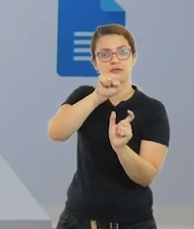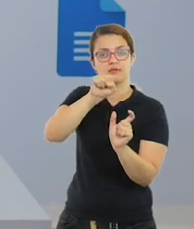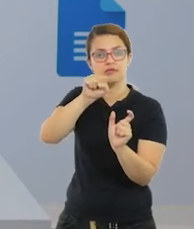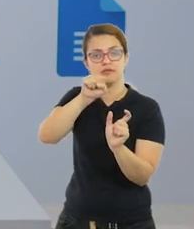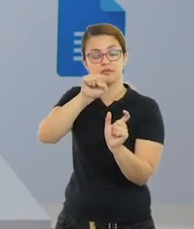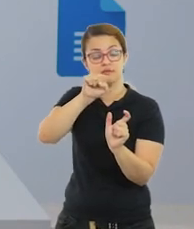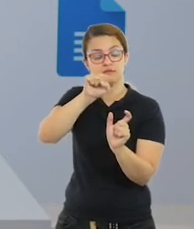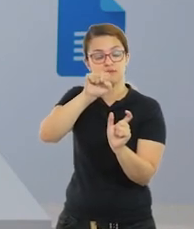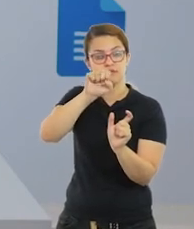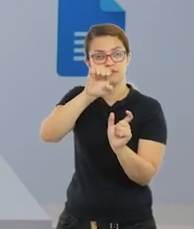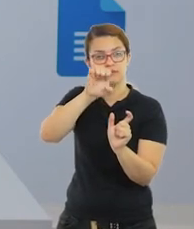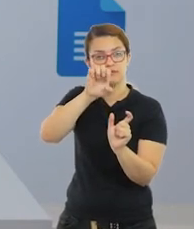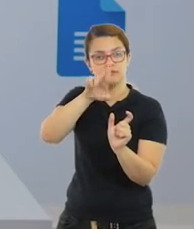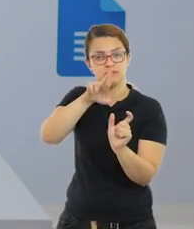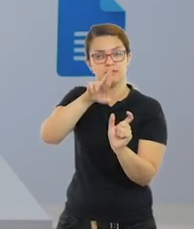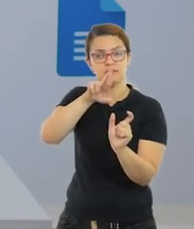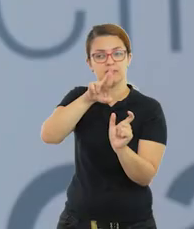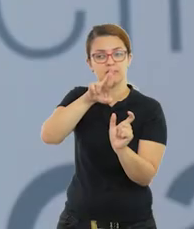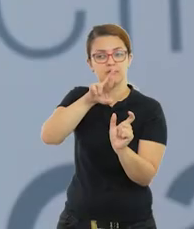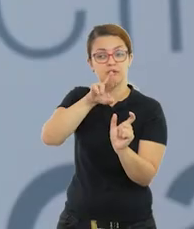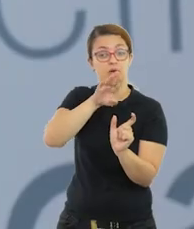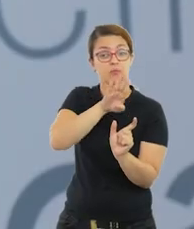Eraser.